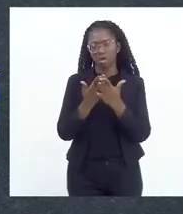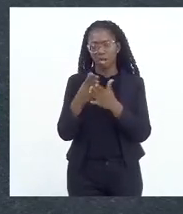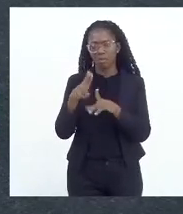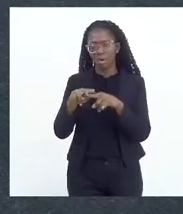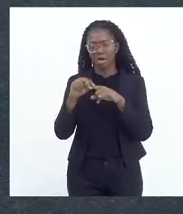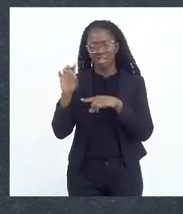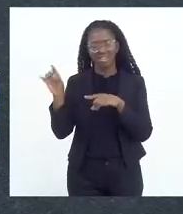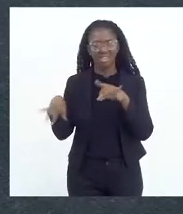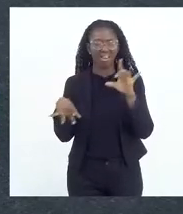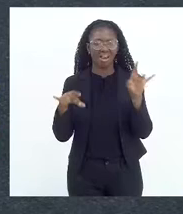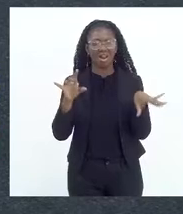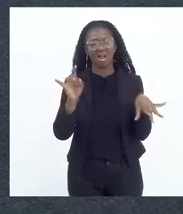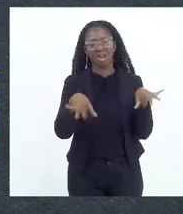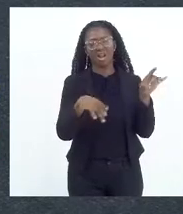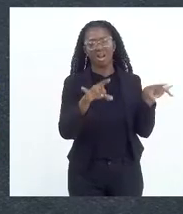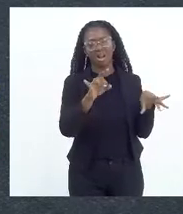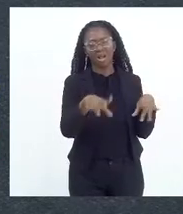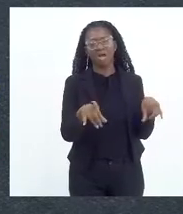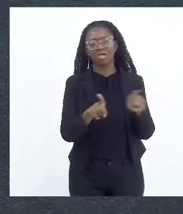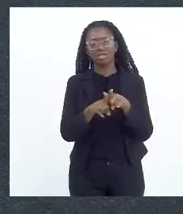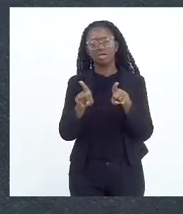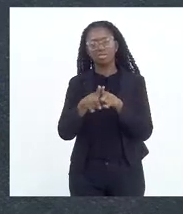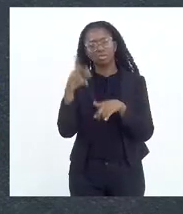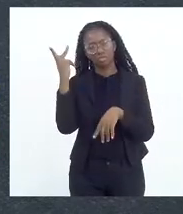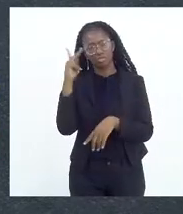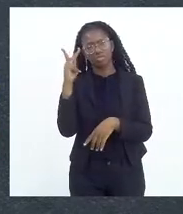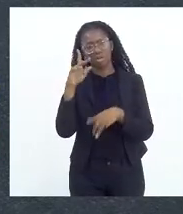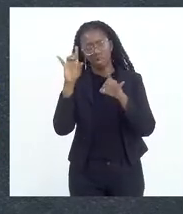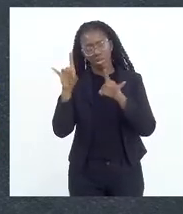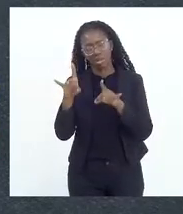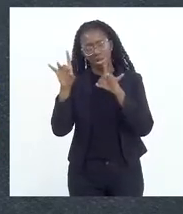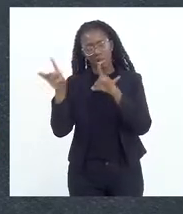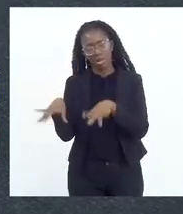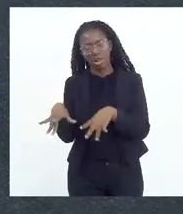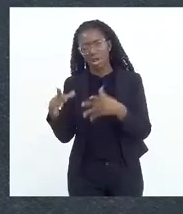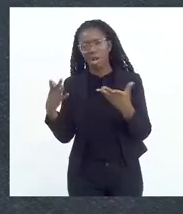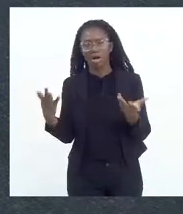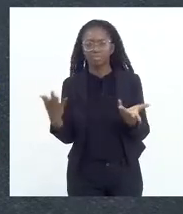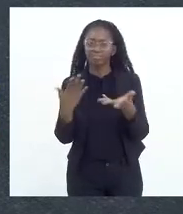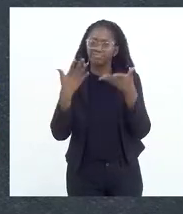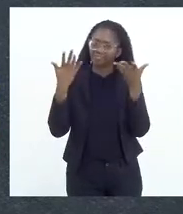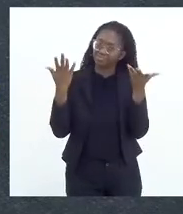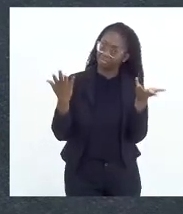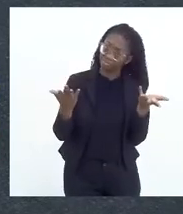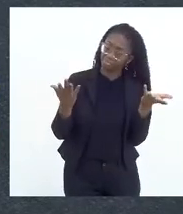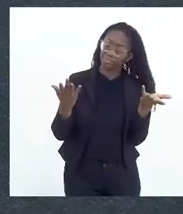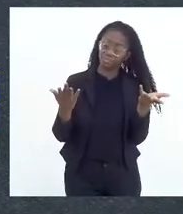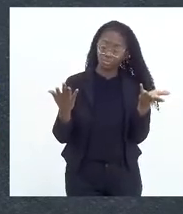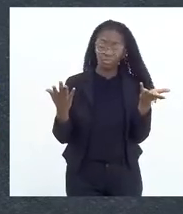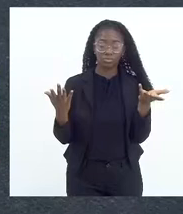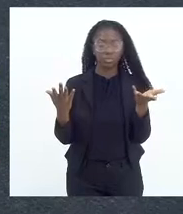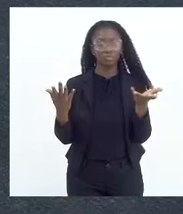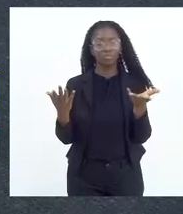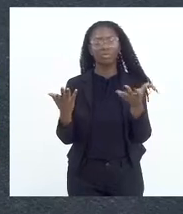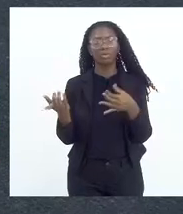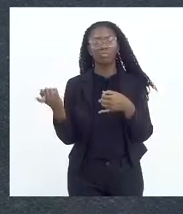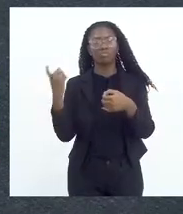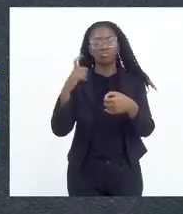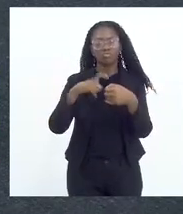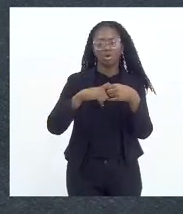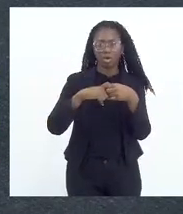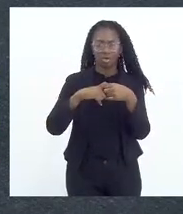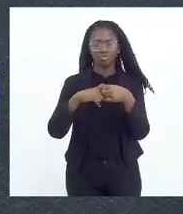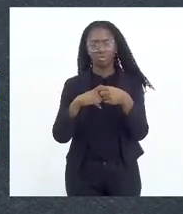evasão, uma história de abandono da escola. Então, acho que o retorno e o resgate